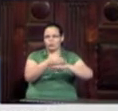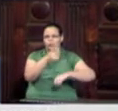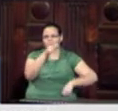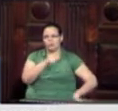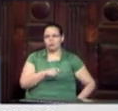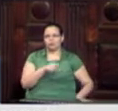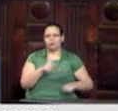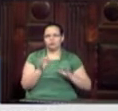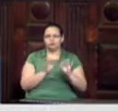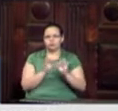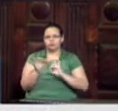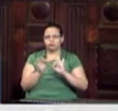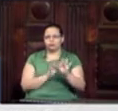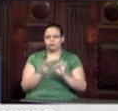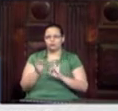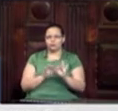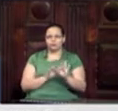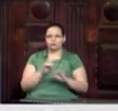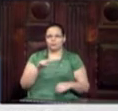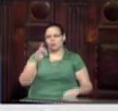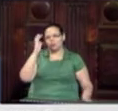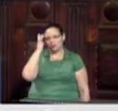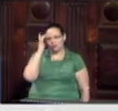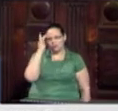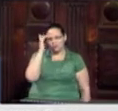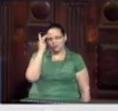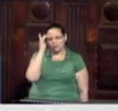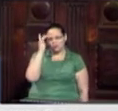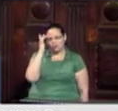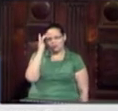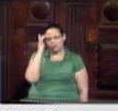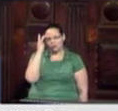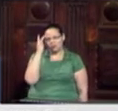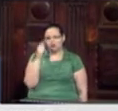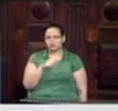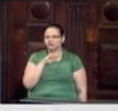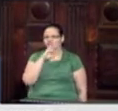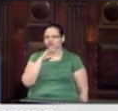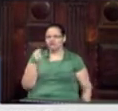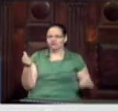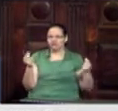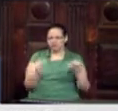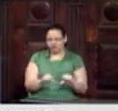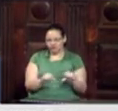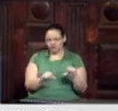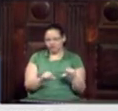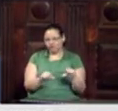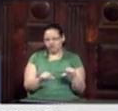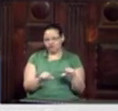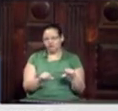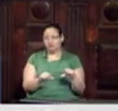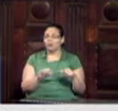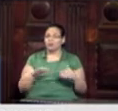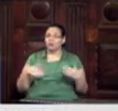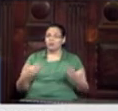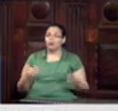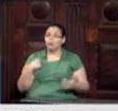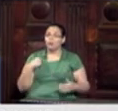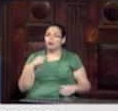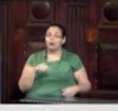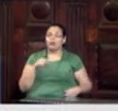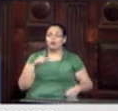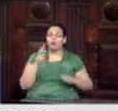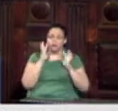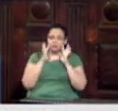aquele projeto que você acha destrutivo, ruim. Então, estou chamando a